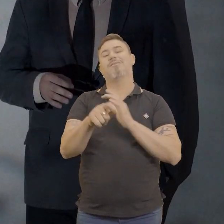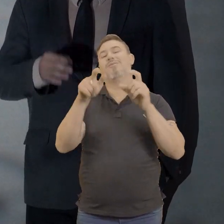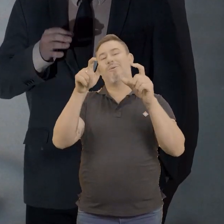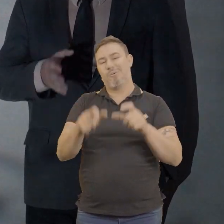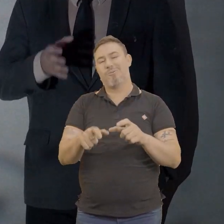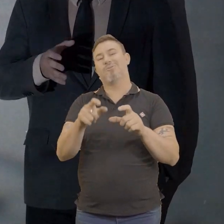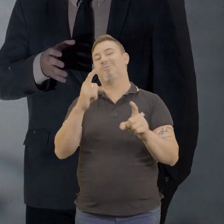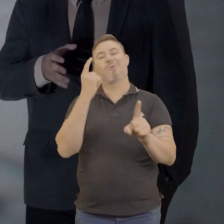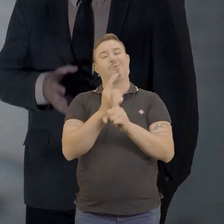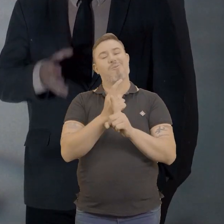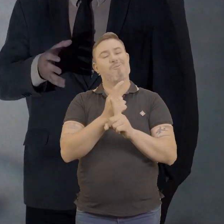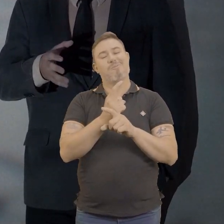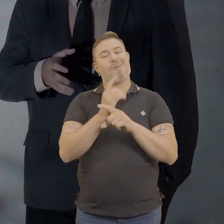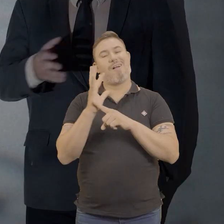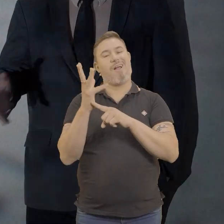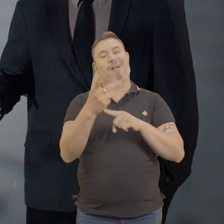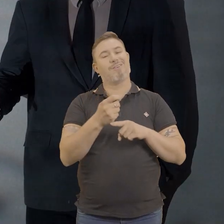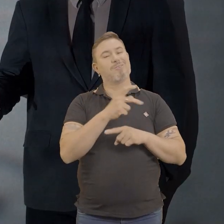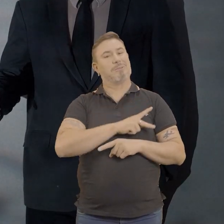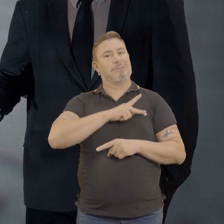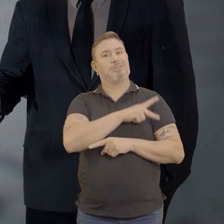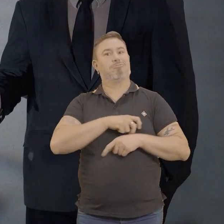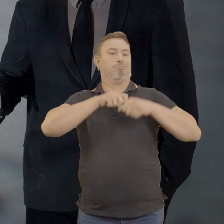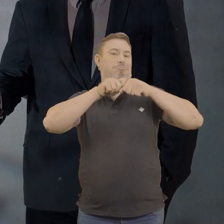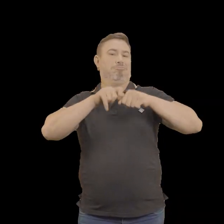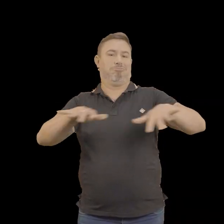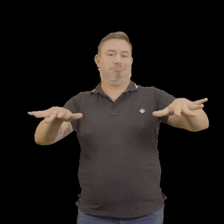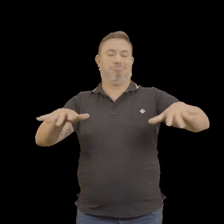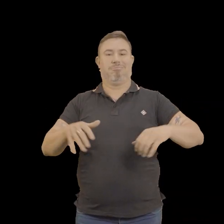então a paixão pela arte cresceu e se espalhou.